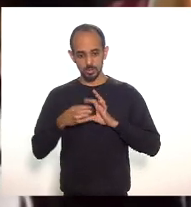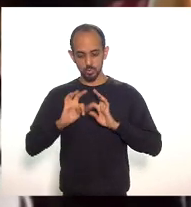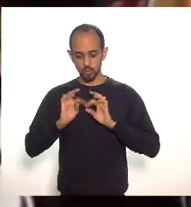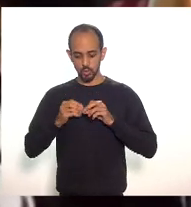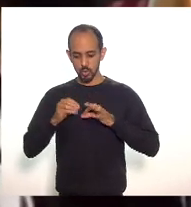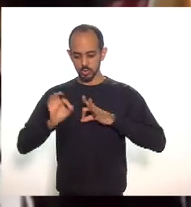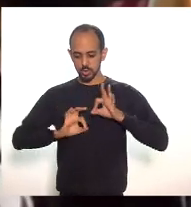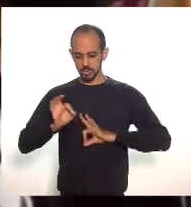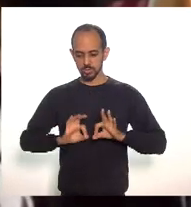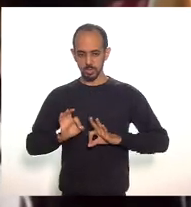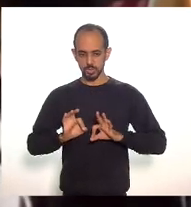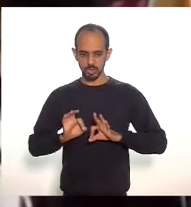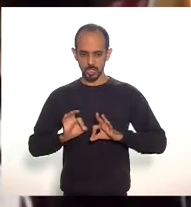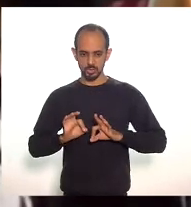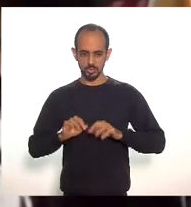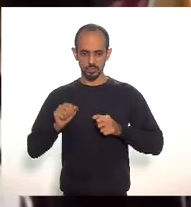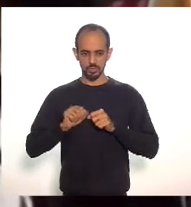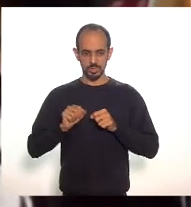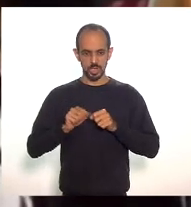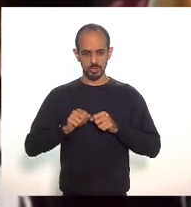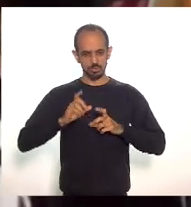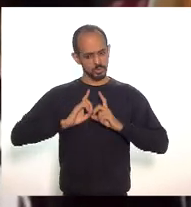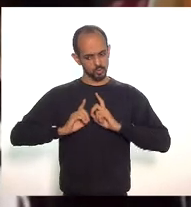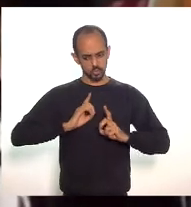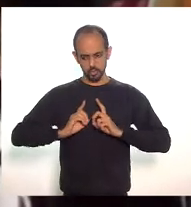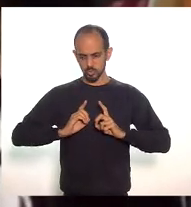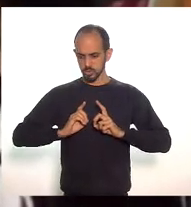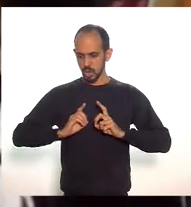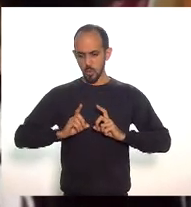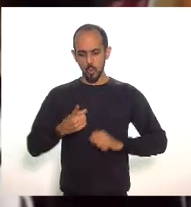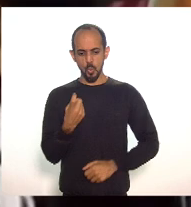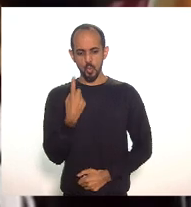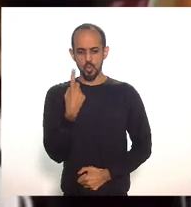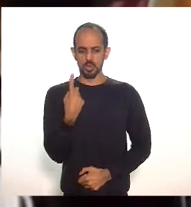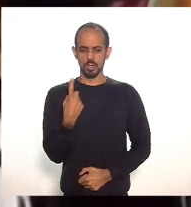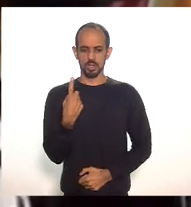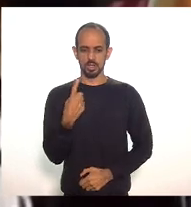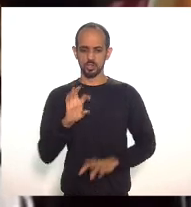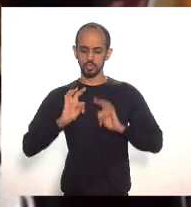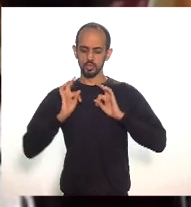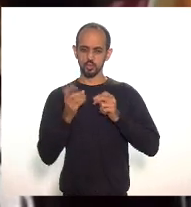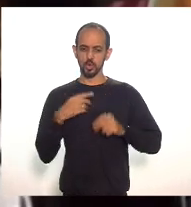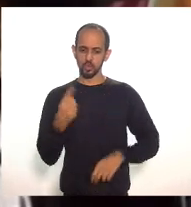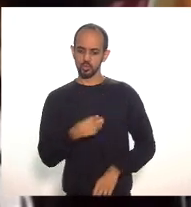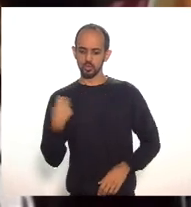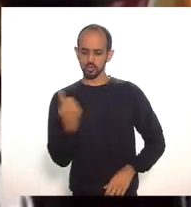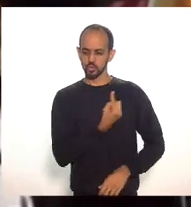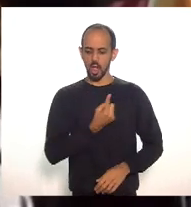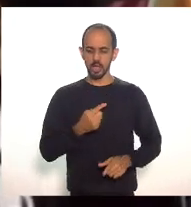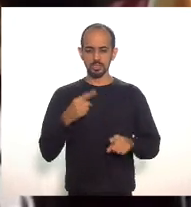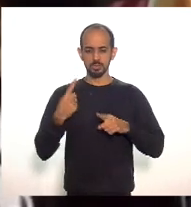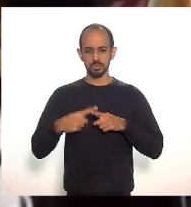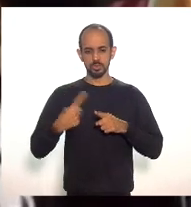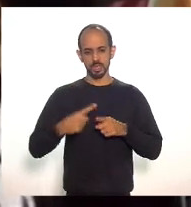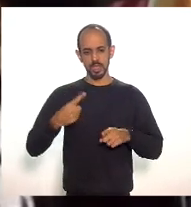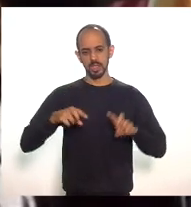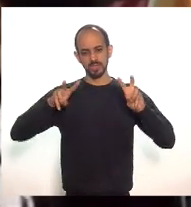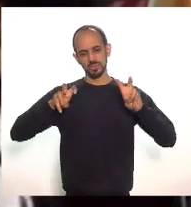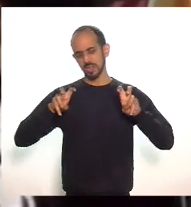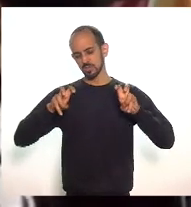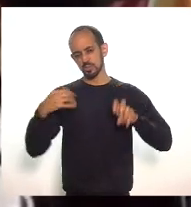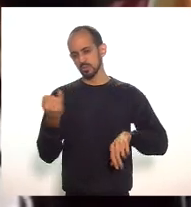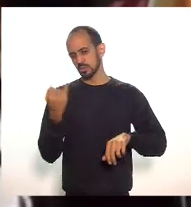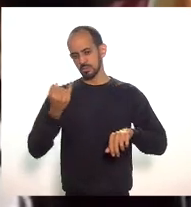projetos todos e fizéssemos uma discussão comum um projeto comum de todos nós em relação a esse assunto